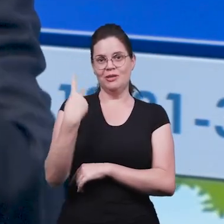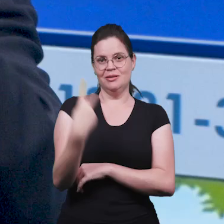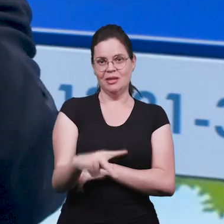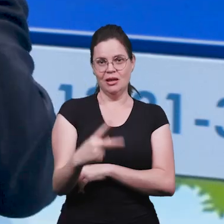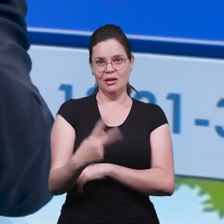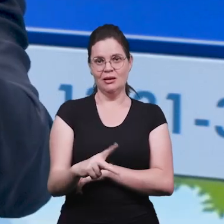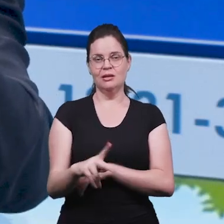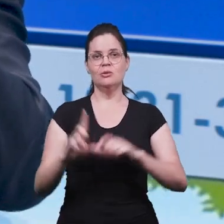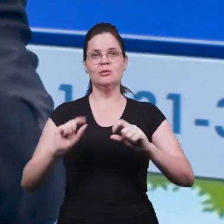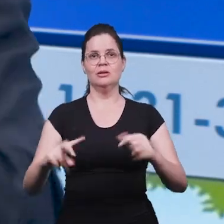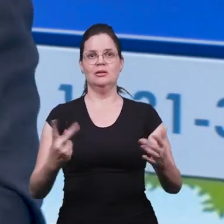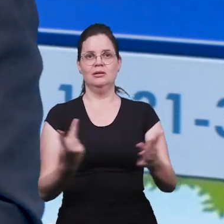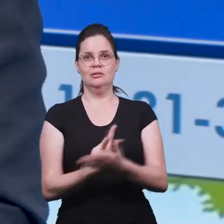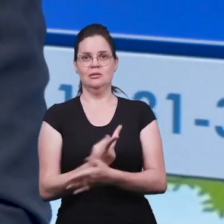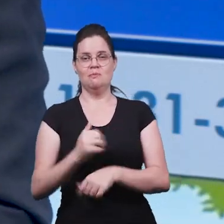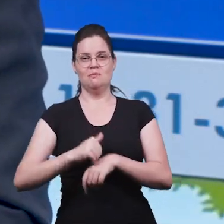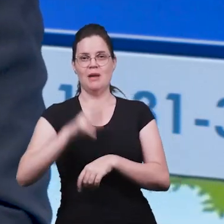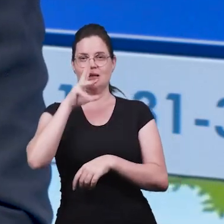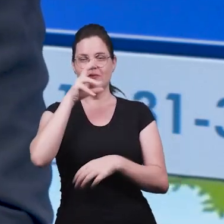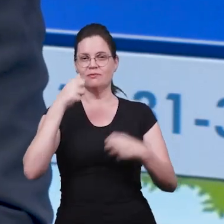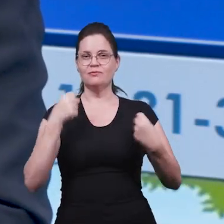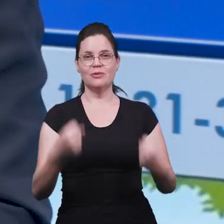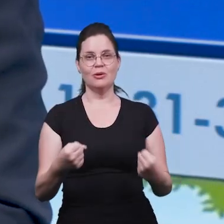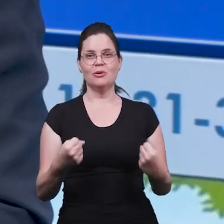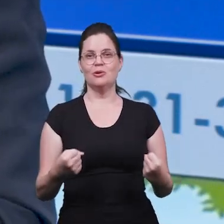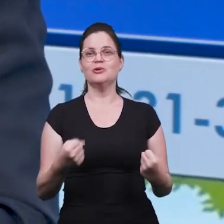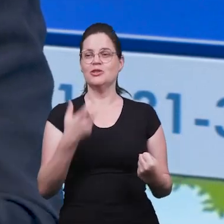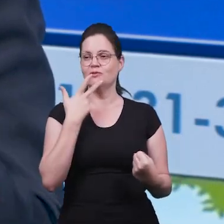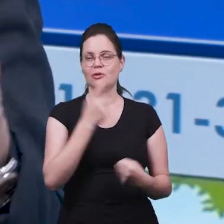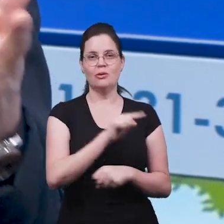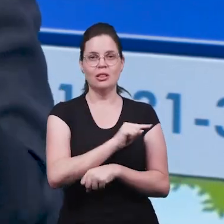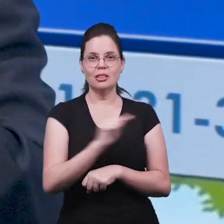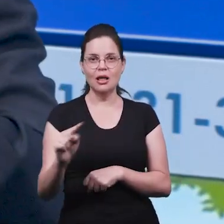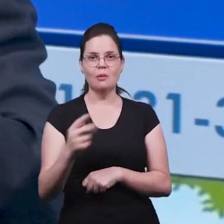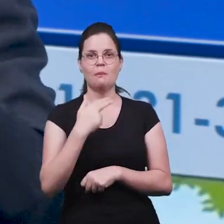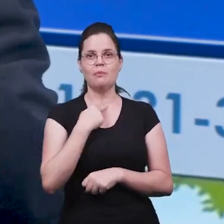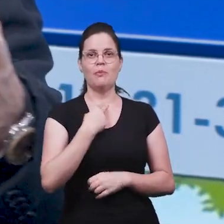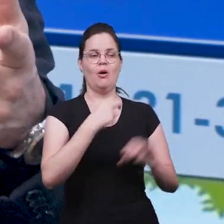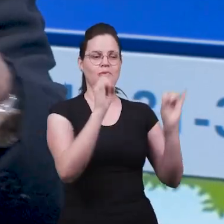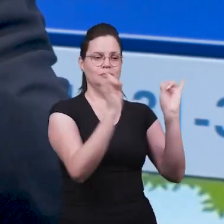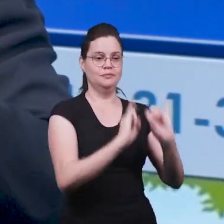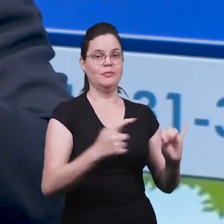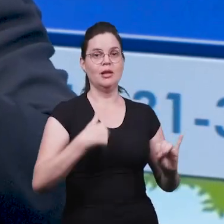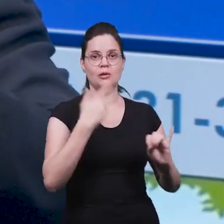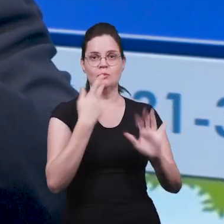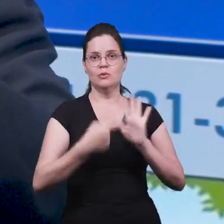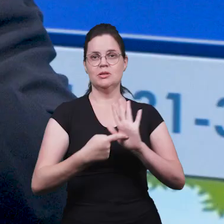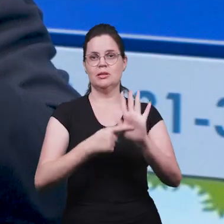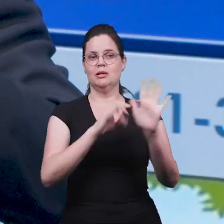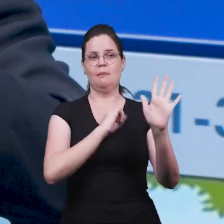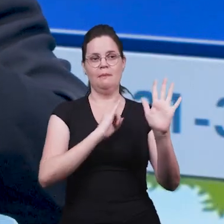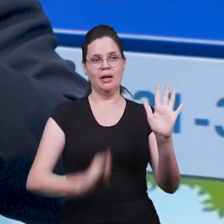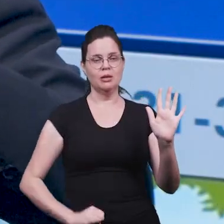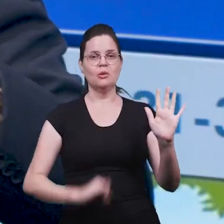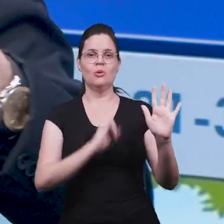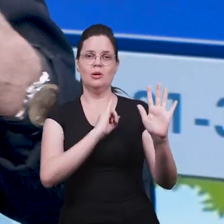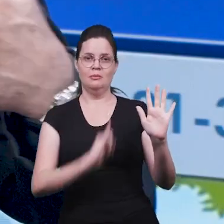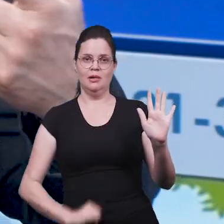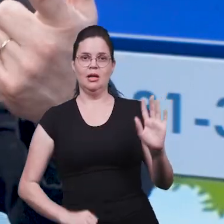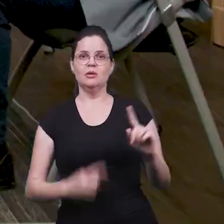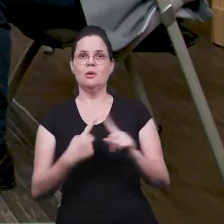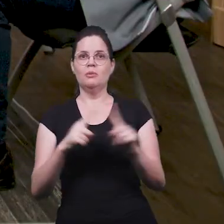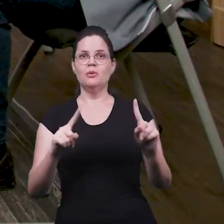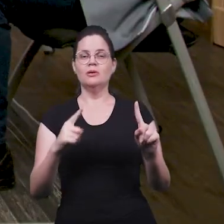foi mais forte ainda, né? Então nós vemos, eu estou falando dos imperadores, mas para os